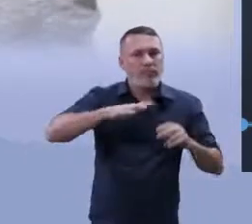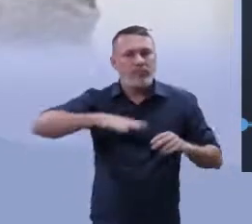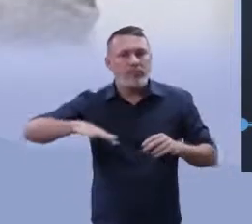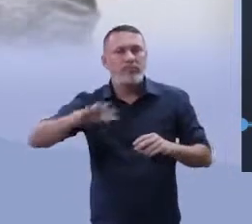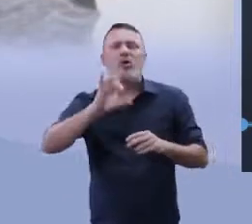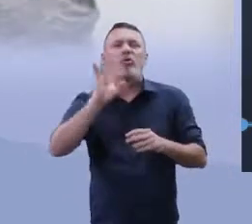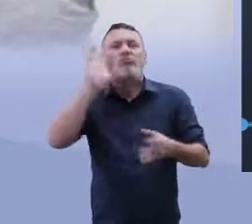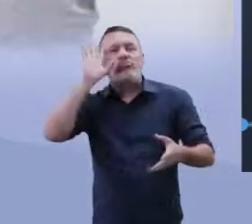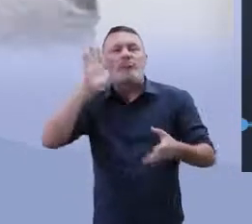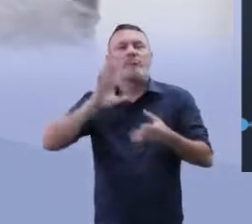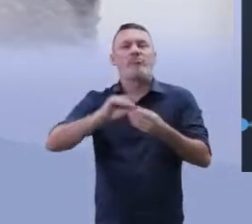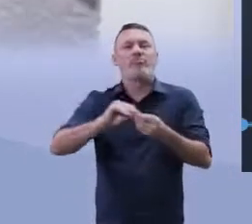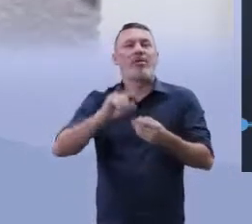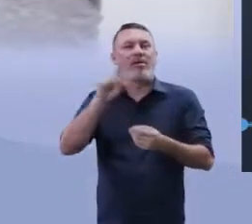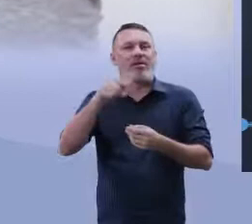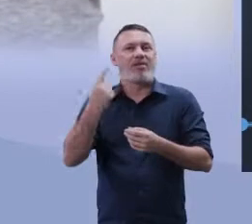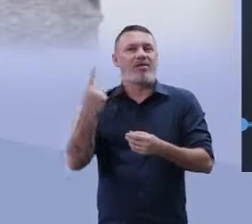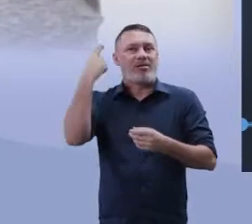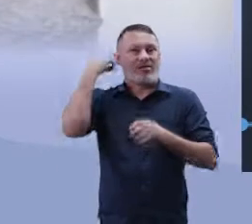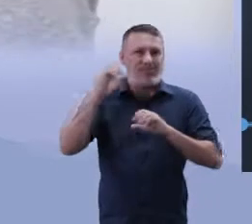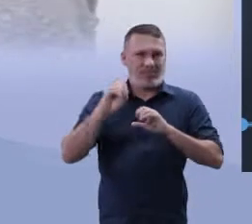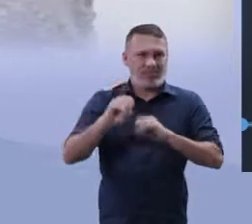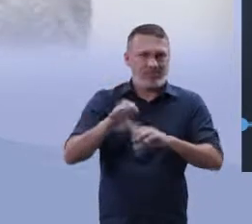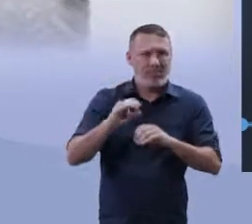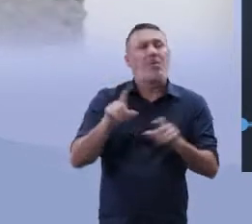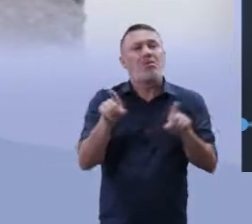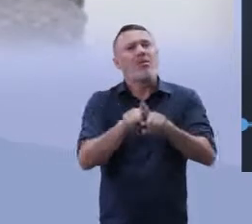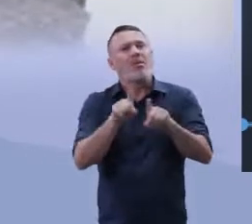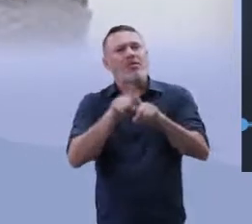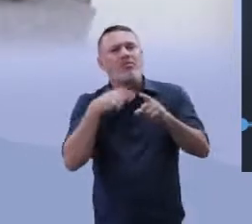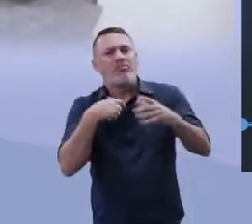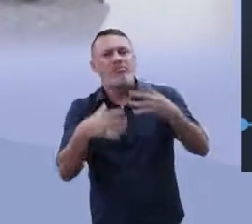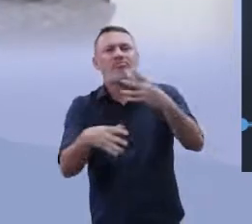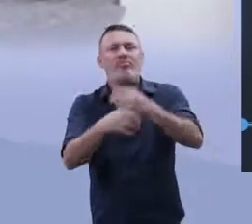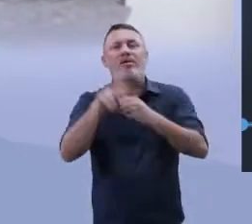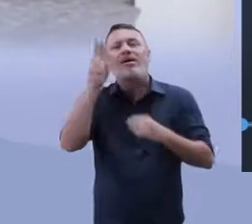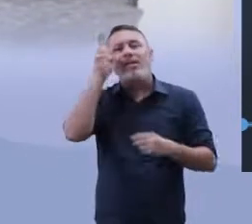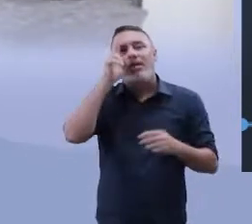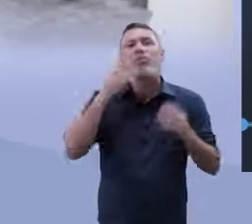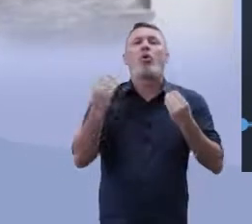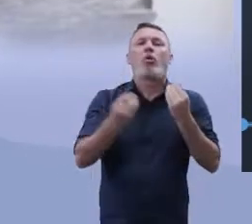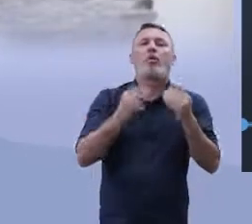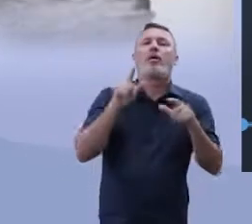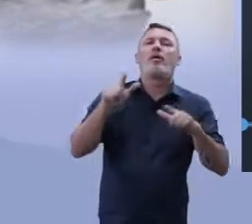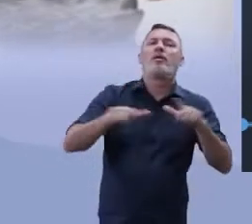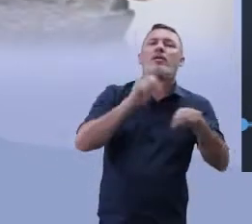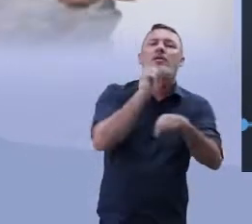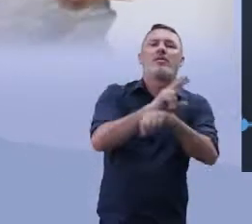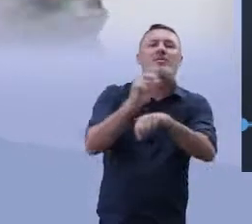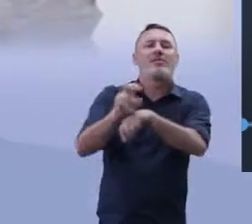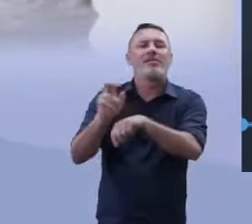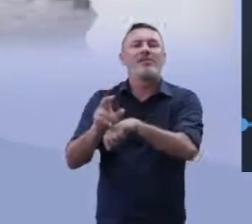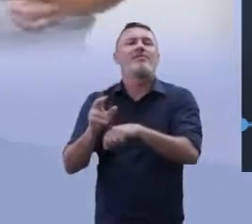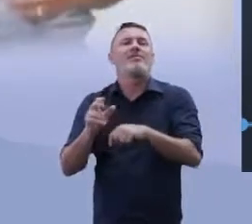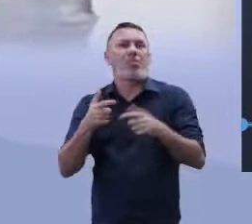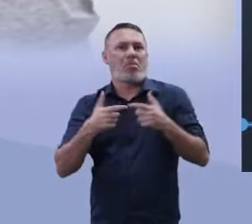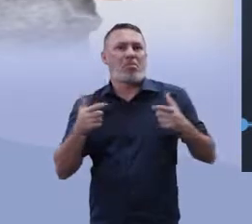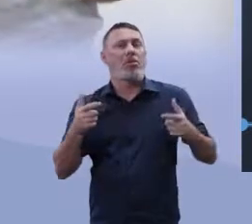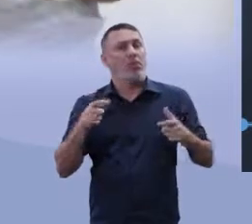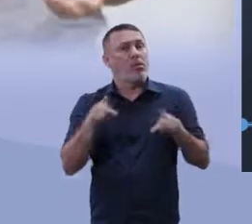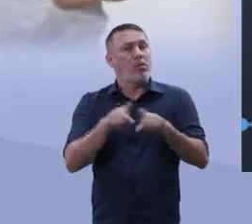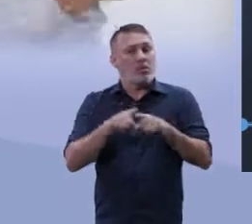erros aí, só para a gente recapitular o que falamos na última aula. Tem alguma coisa também voltada para o mercado de trabalho. O Ministério do Trabalho ele